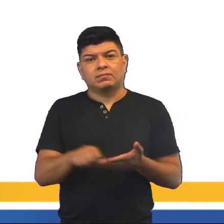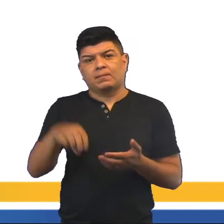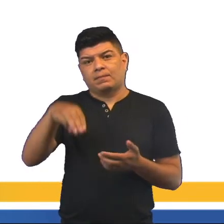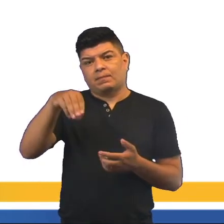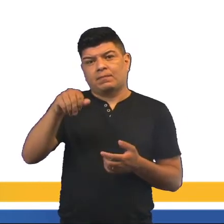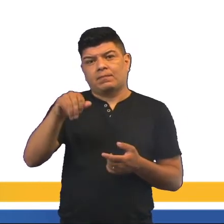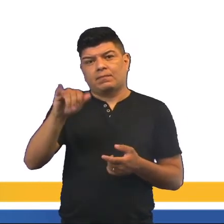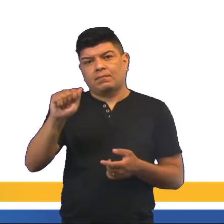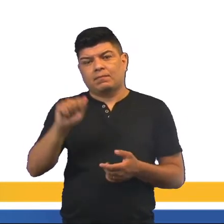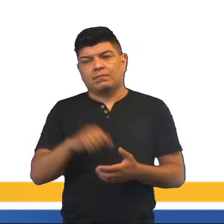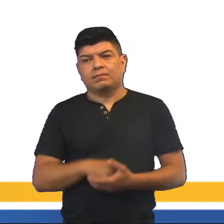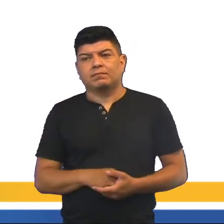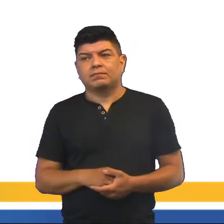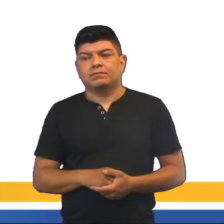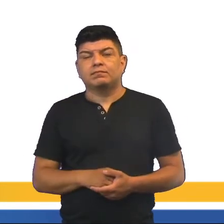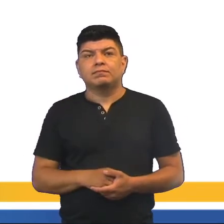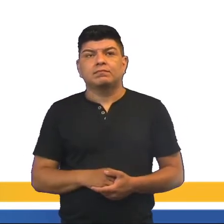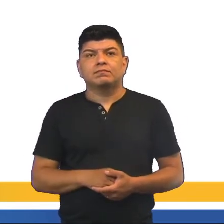maia.